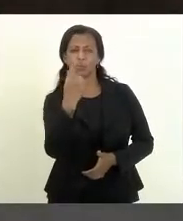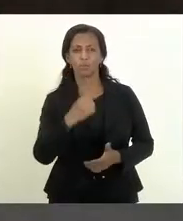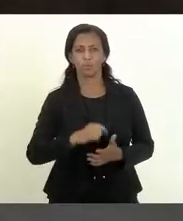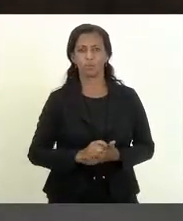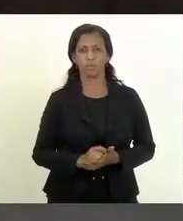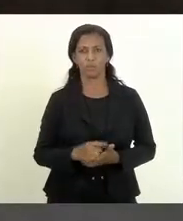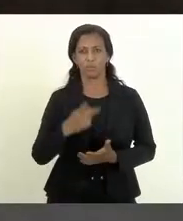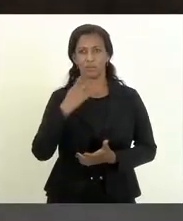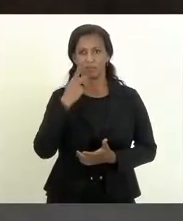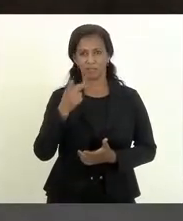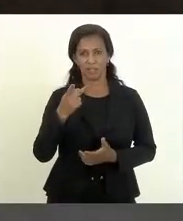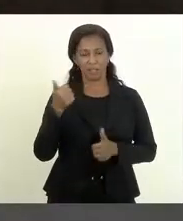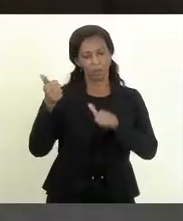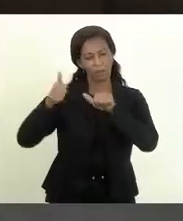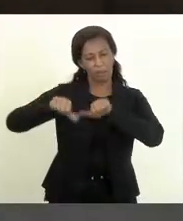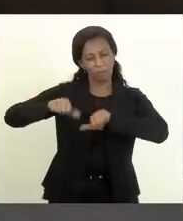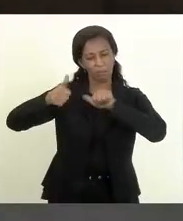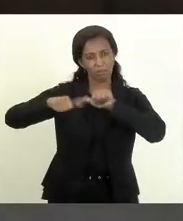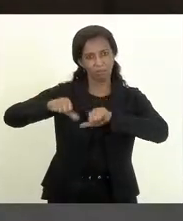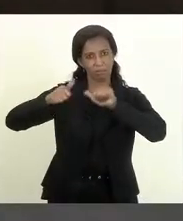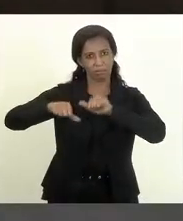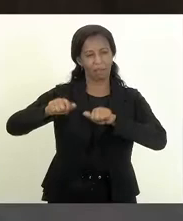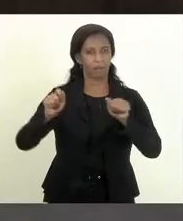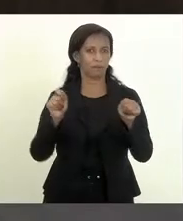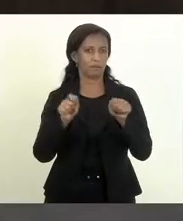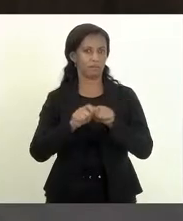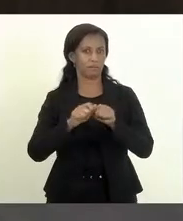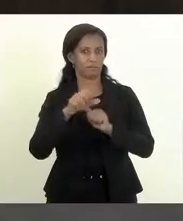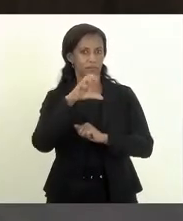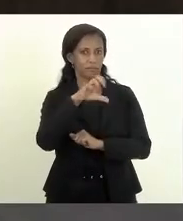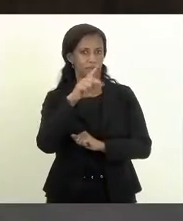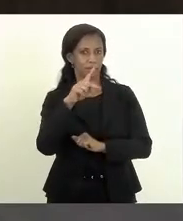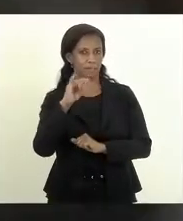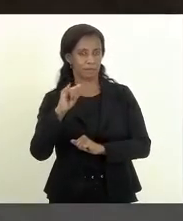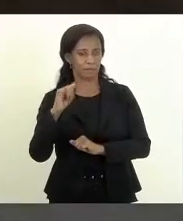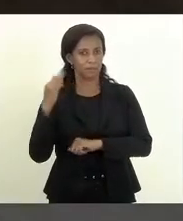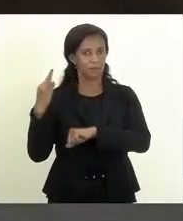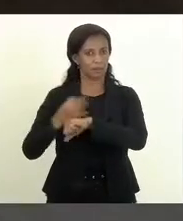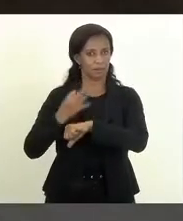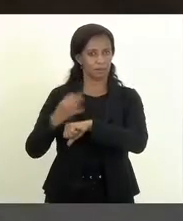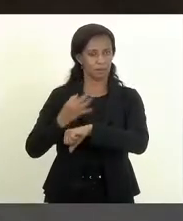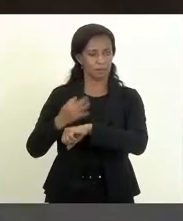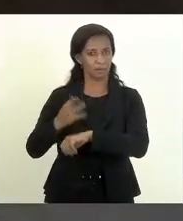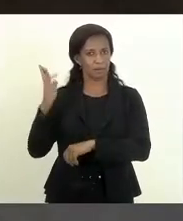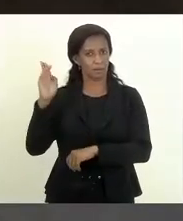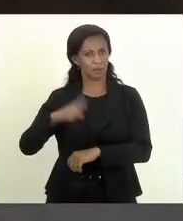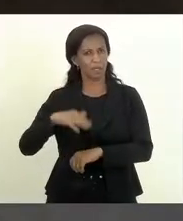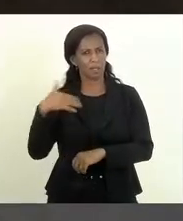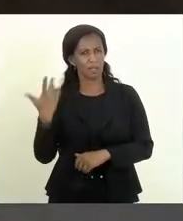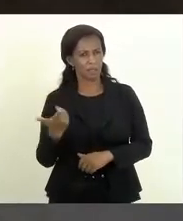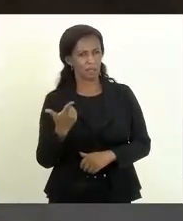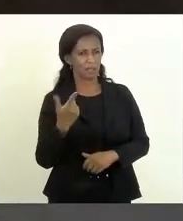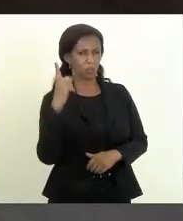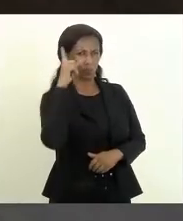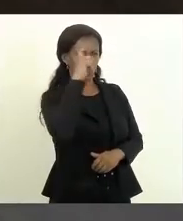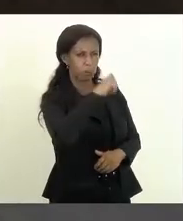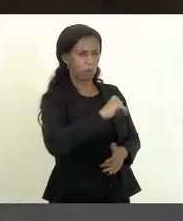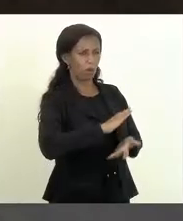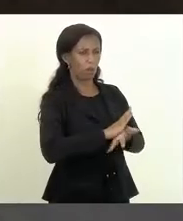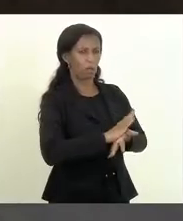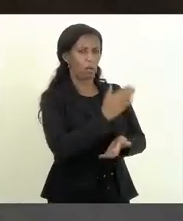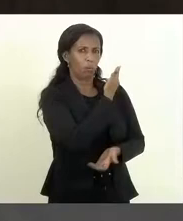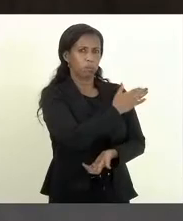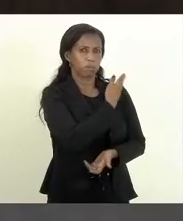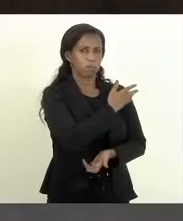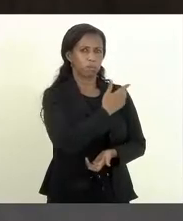é fruto de uma análise que fazemos na CPI da intolerância religiosa, que tão grave quanto o racismo é